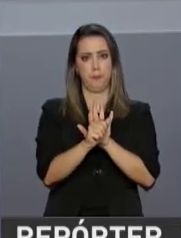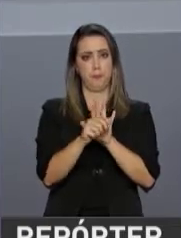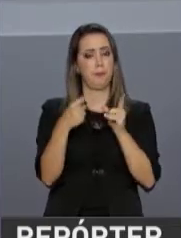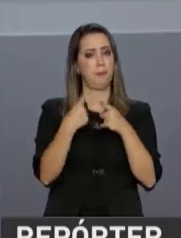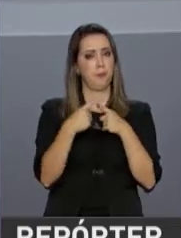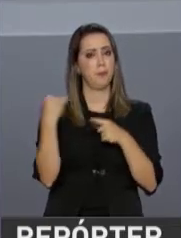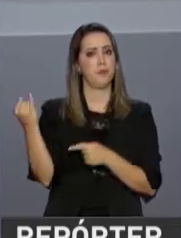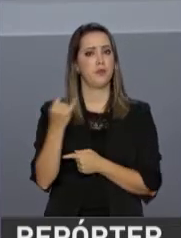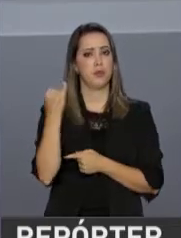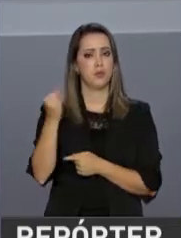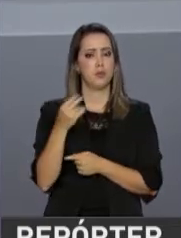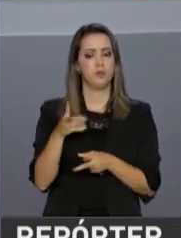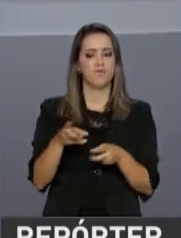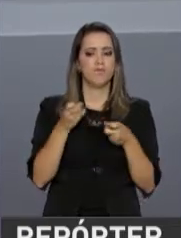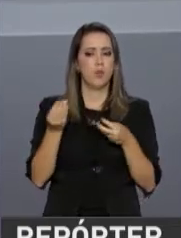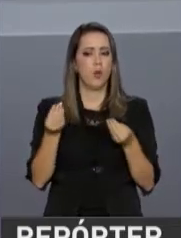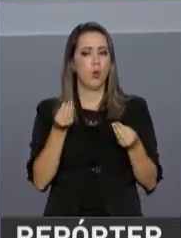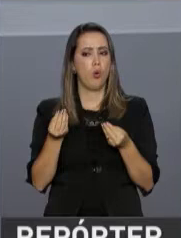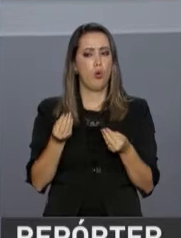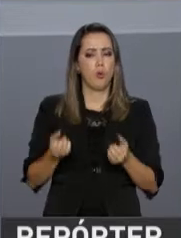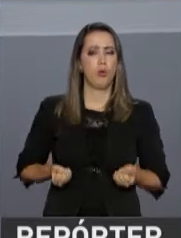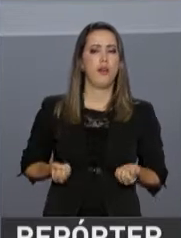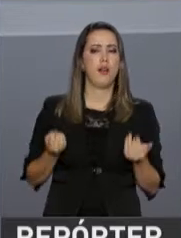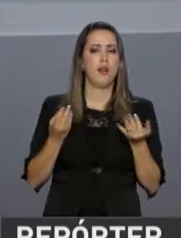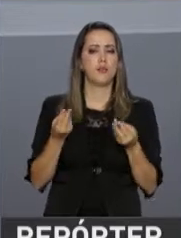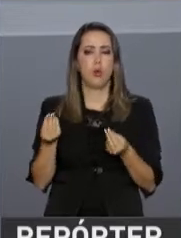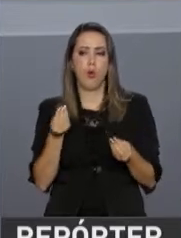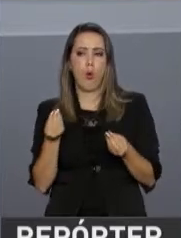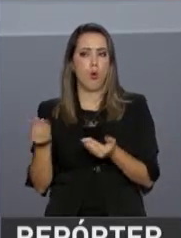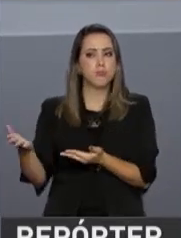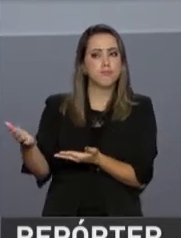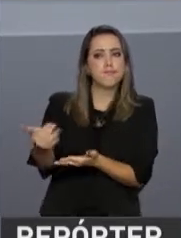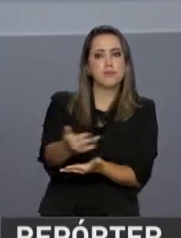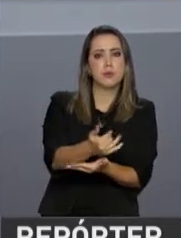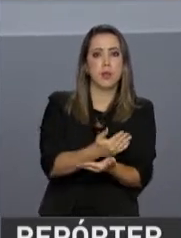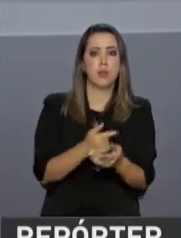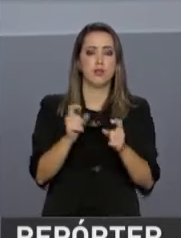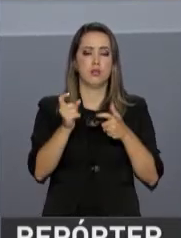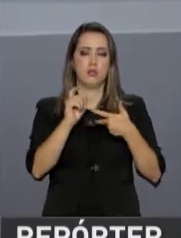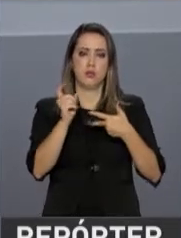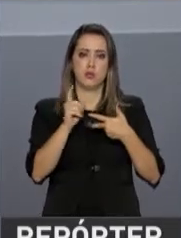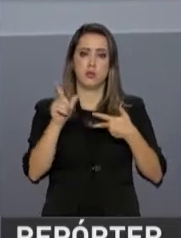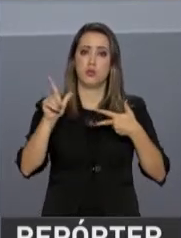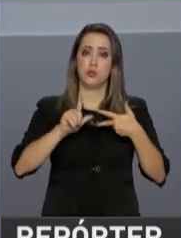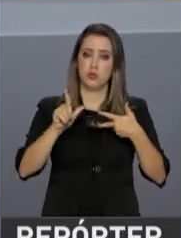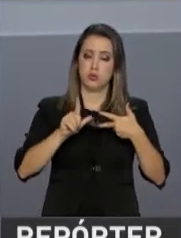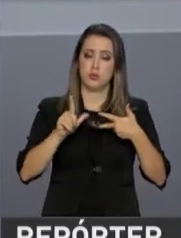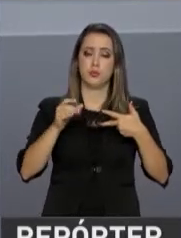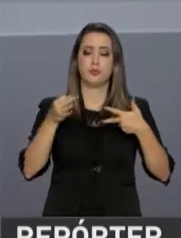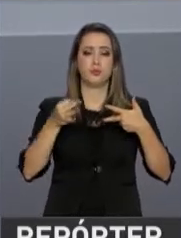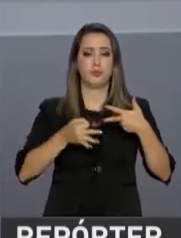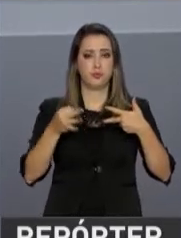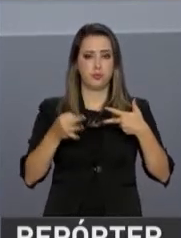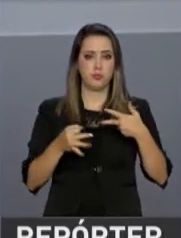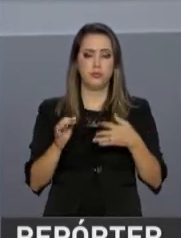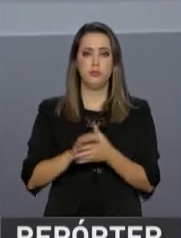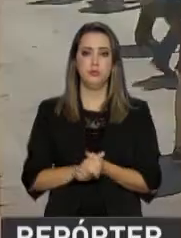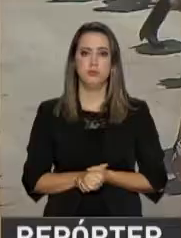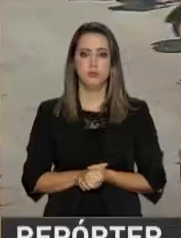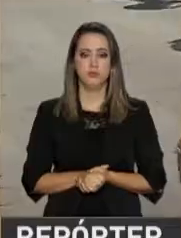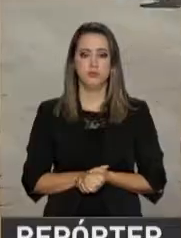prevê uma programação para o ano e definir as receitas e despesas do executivo do legislativo e do judiciário